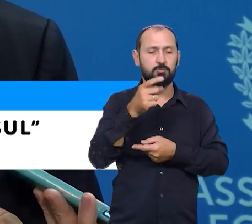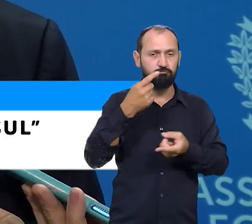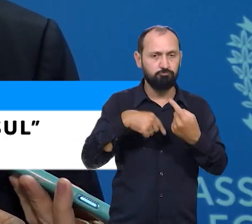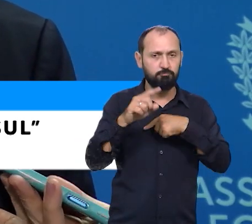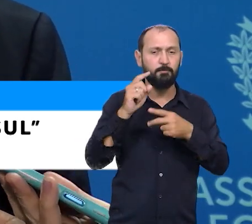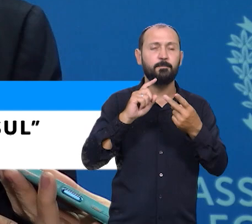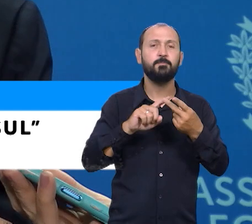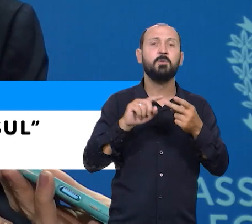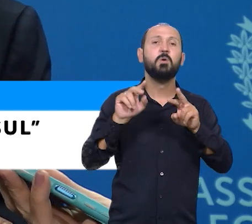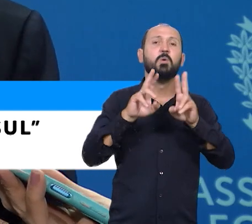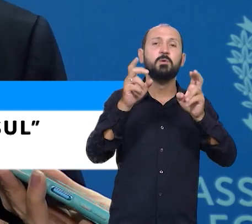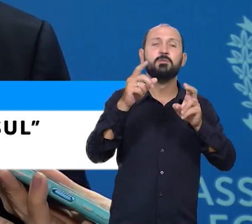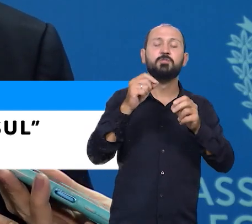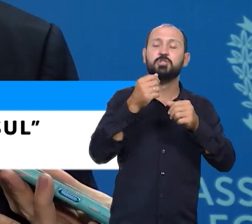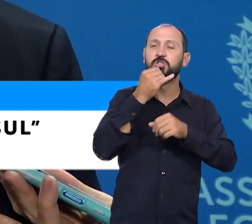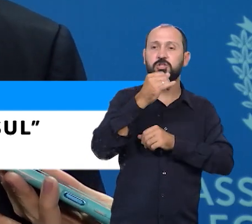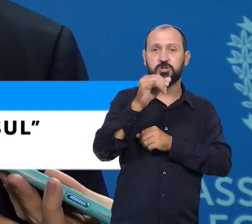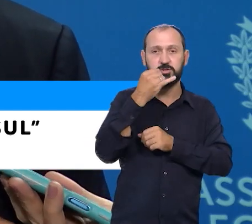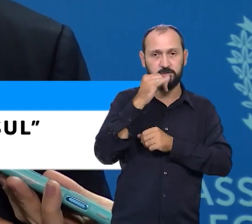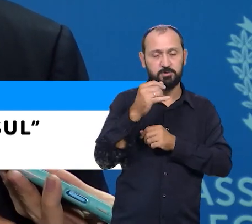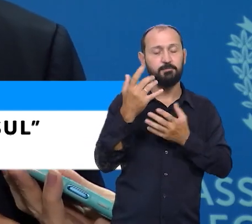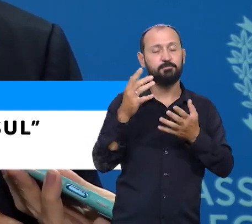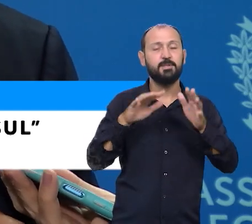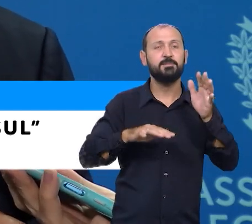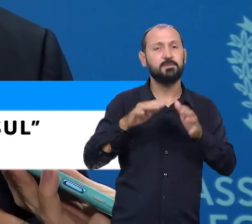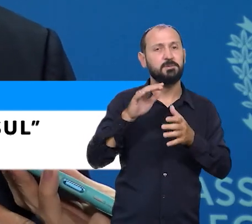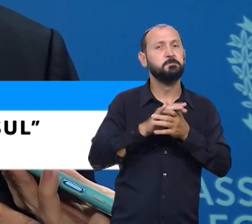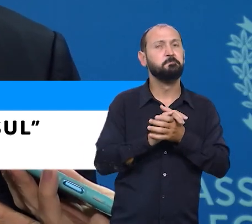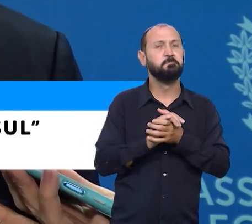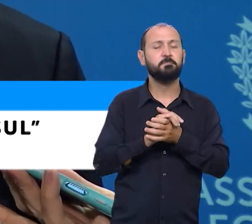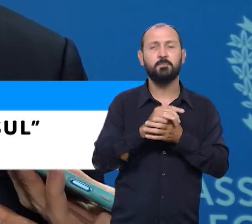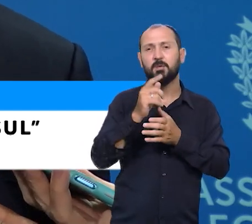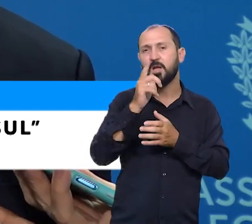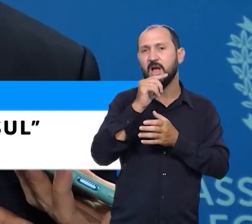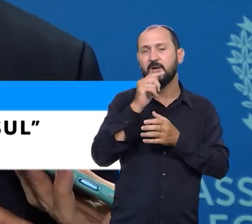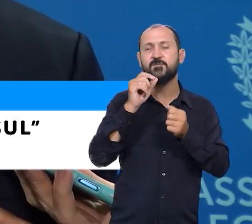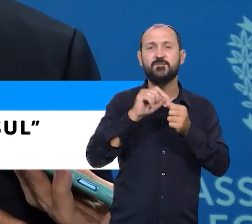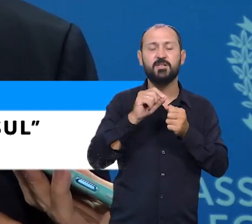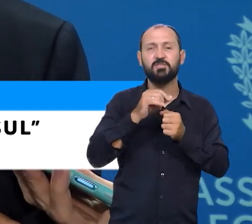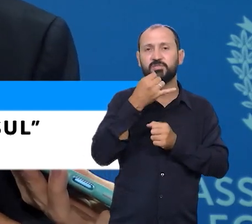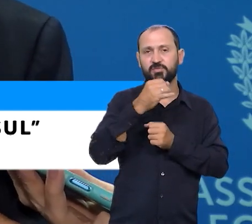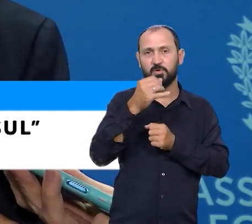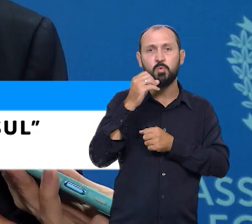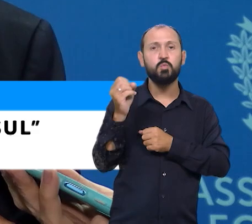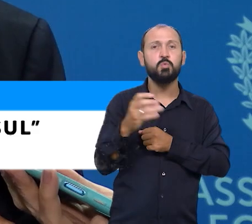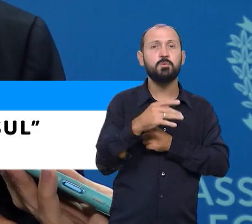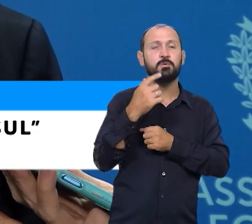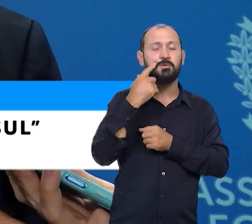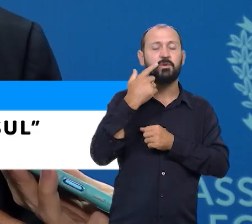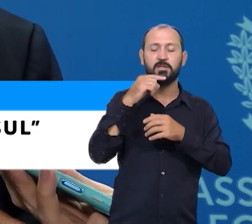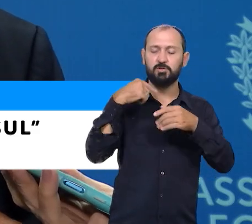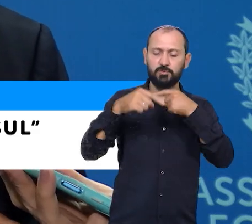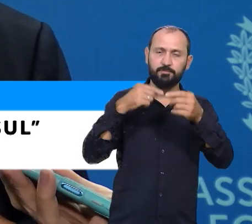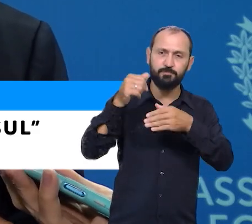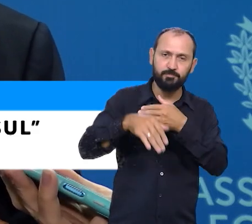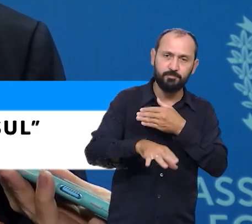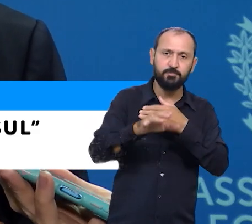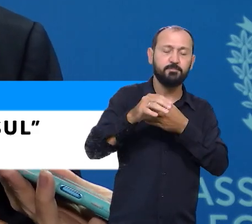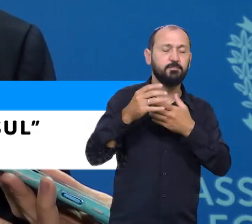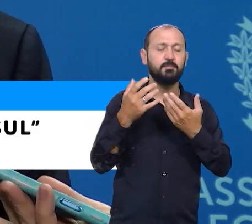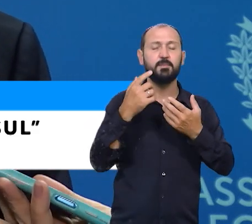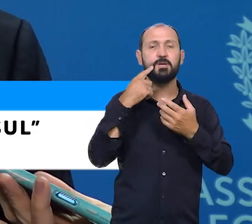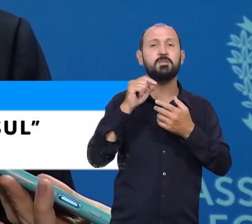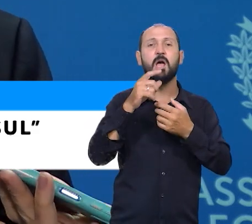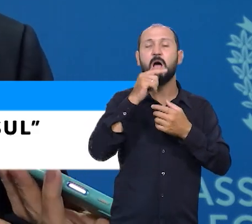gente possa avançar. Na questão da produção de energia, muitas vezes a água produz energia renovável, então quando a gente fala em hidrelétrica,